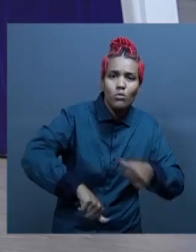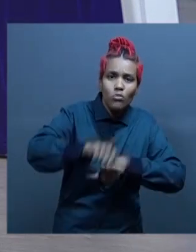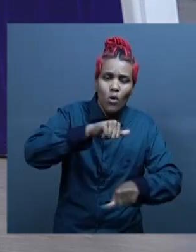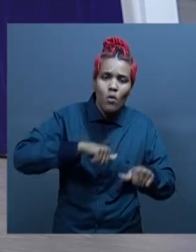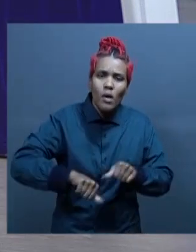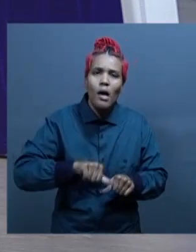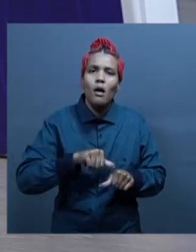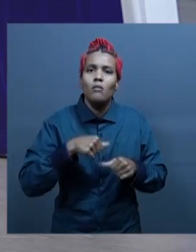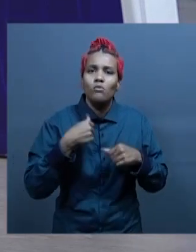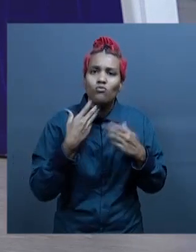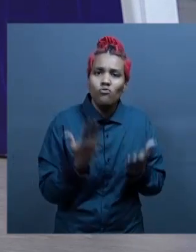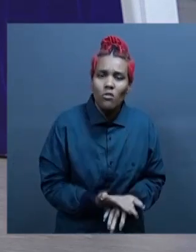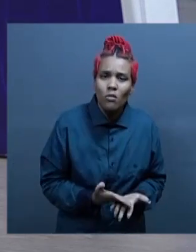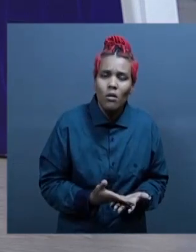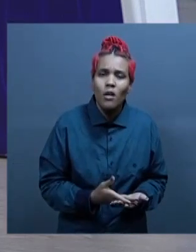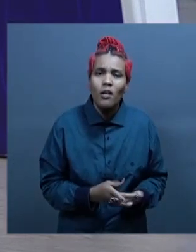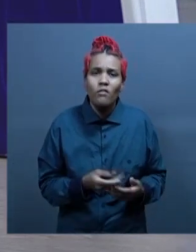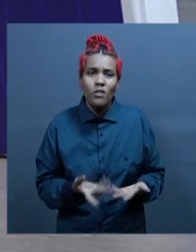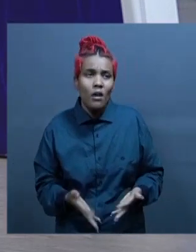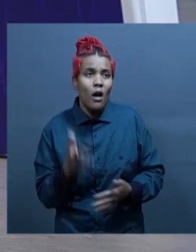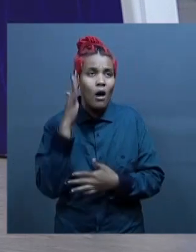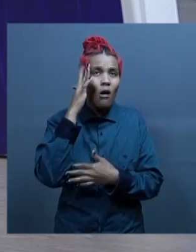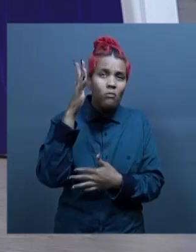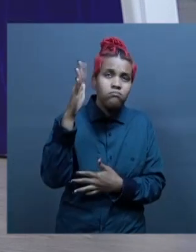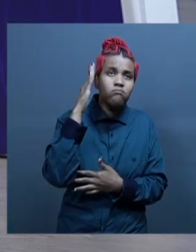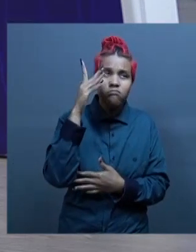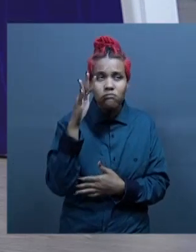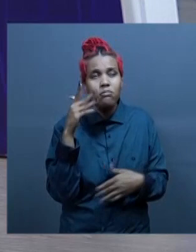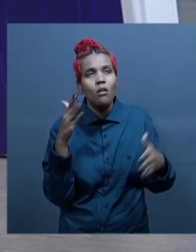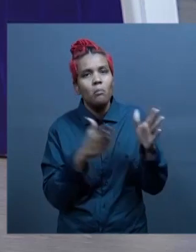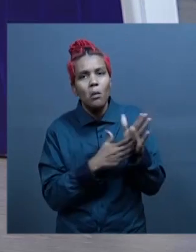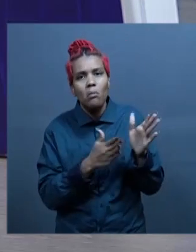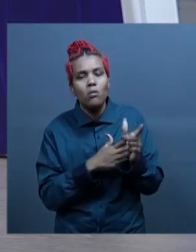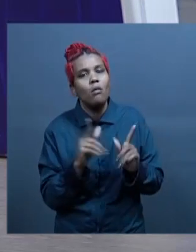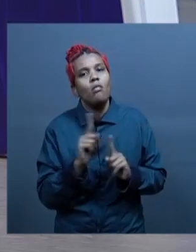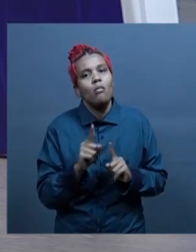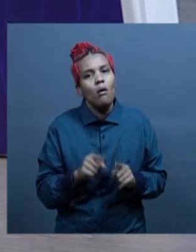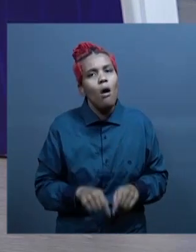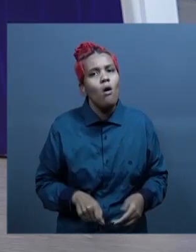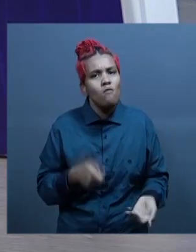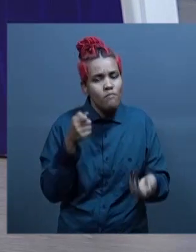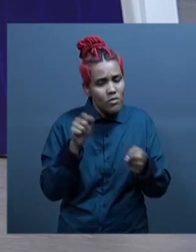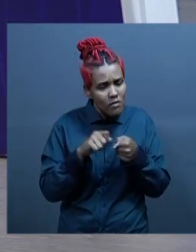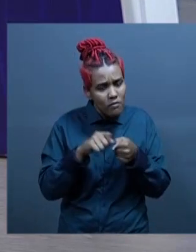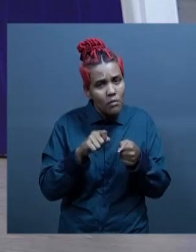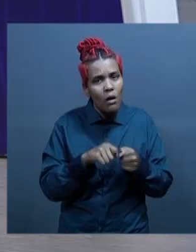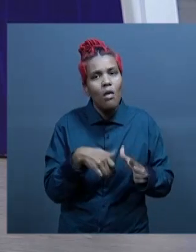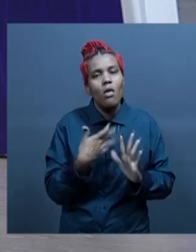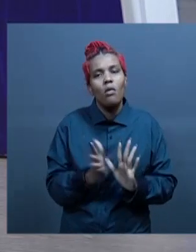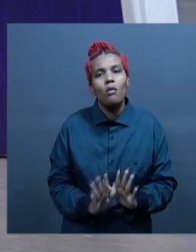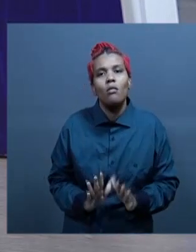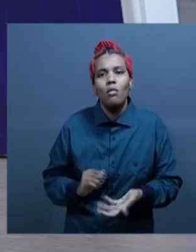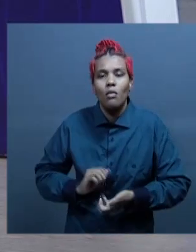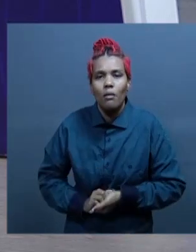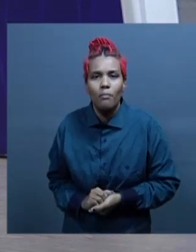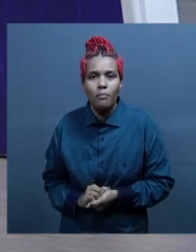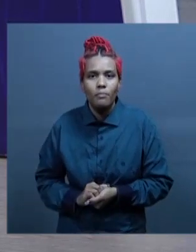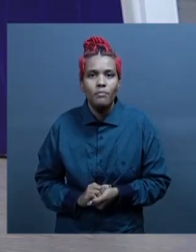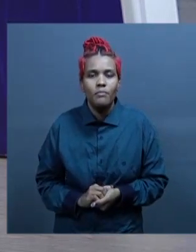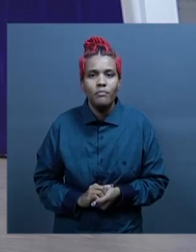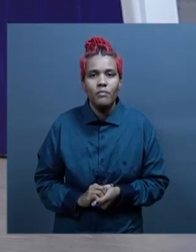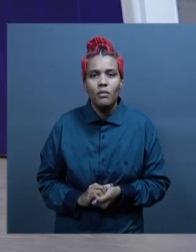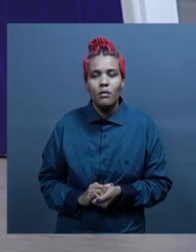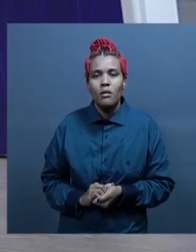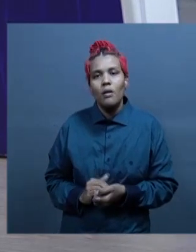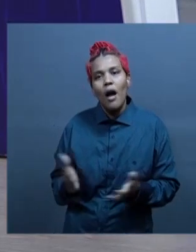então não basta mais cadê ganhando só no propósito é a atitude da empresa pessoas percebe quando é de verdade a gente